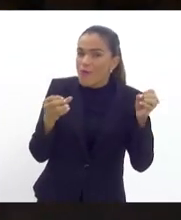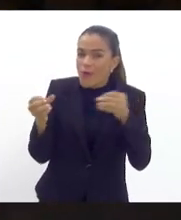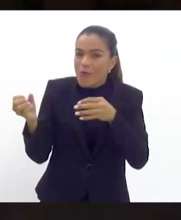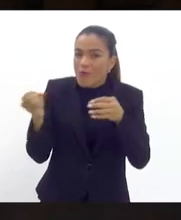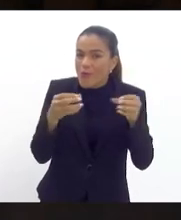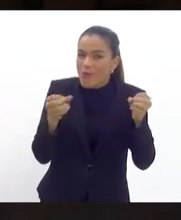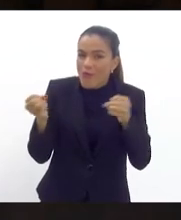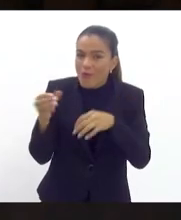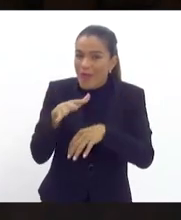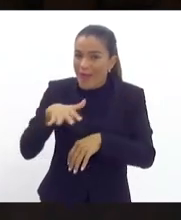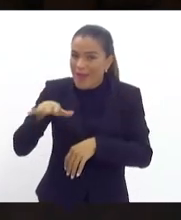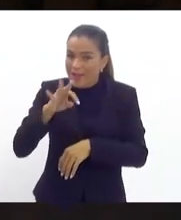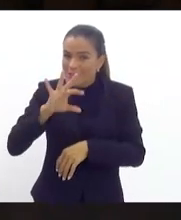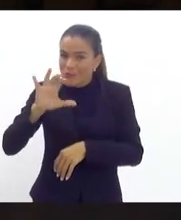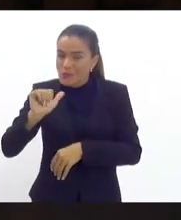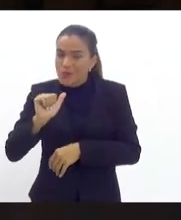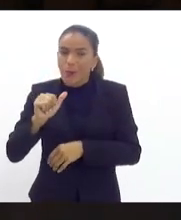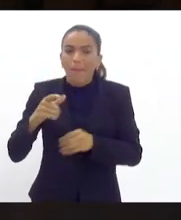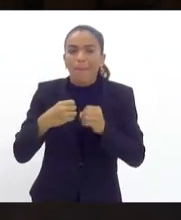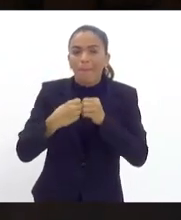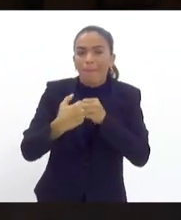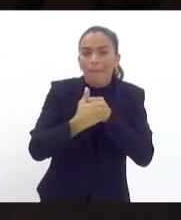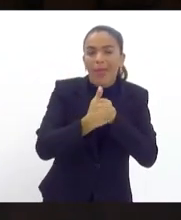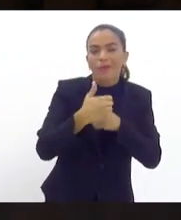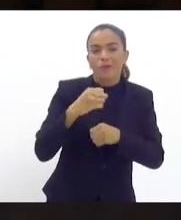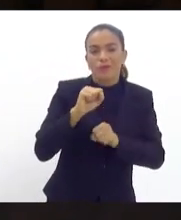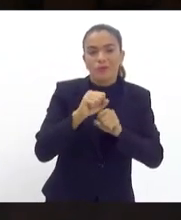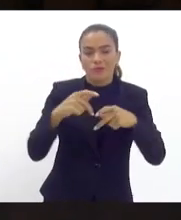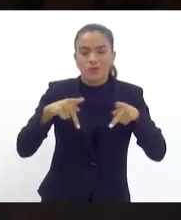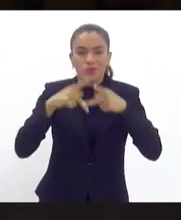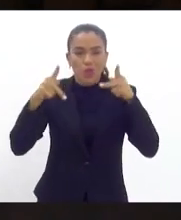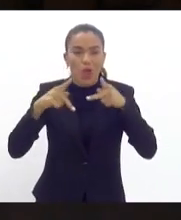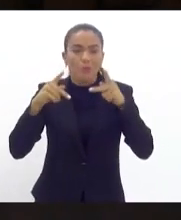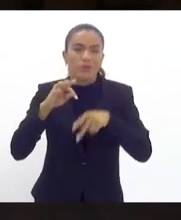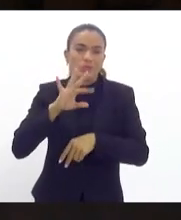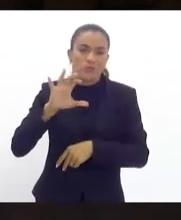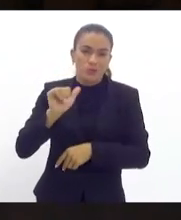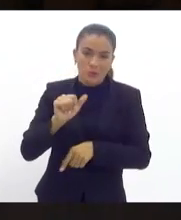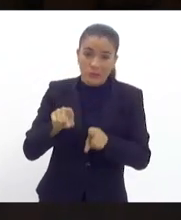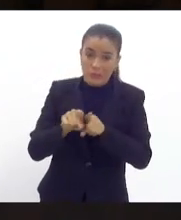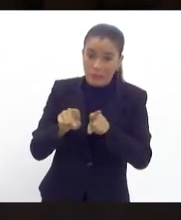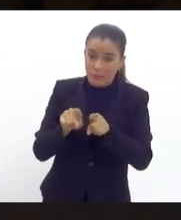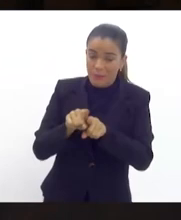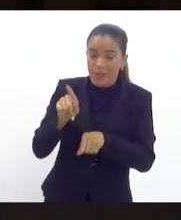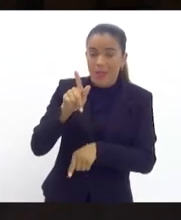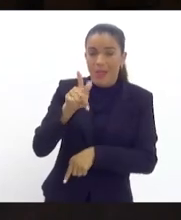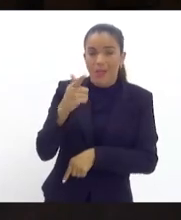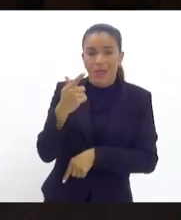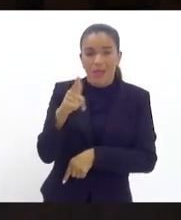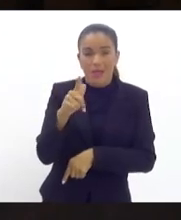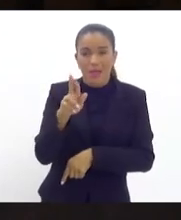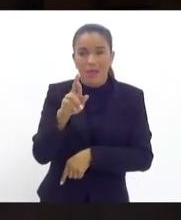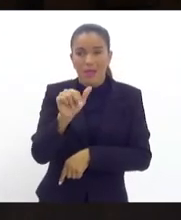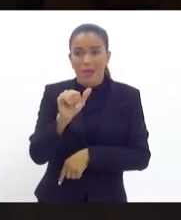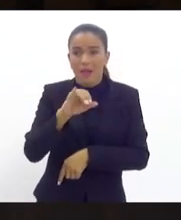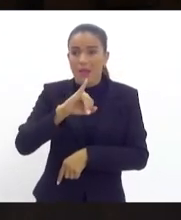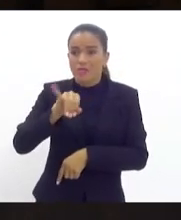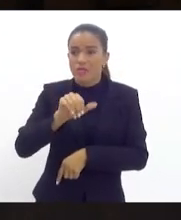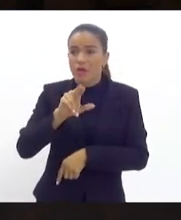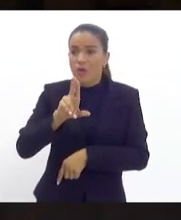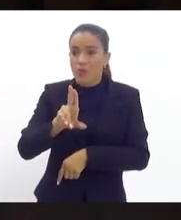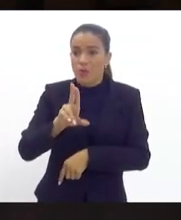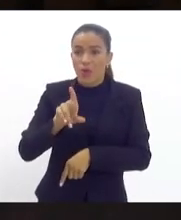na Tijuca perto do Shopping Tijuca né E ali mesmo pego Grajaú tudo isso e Oi